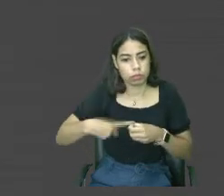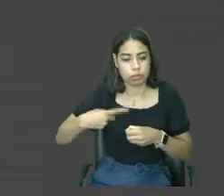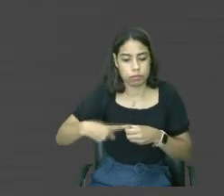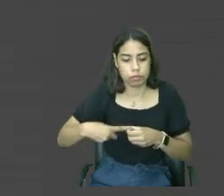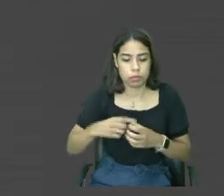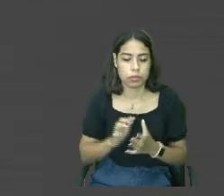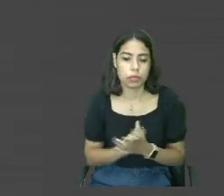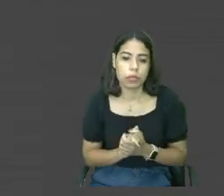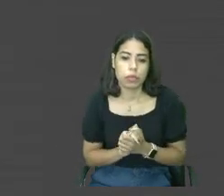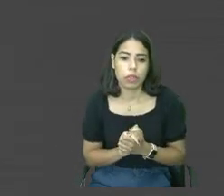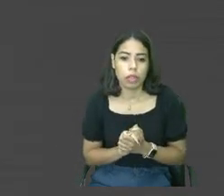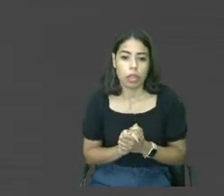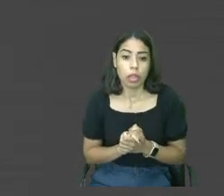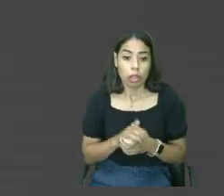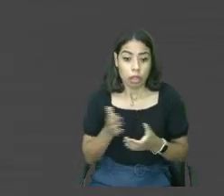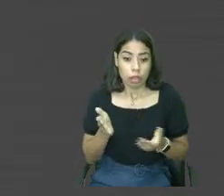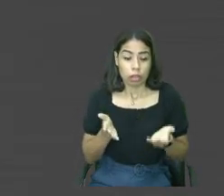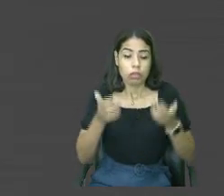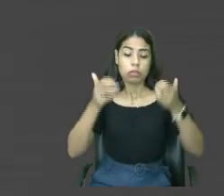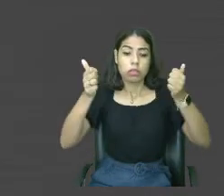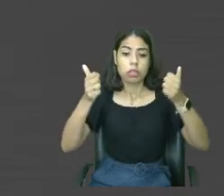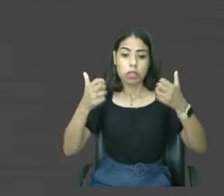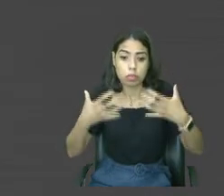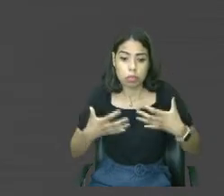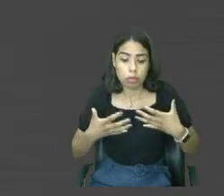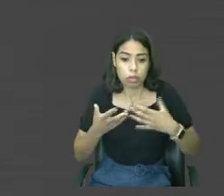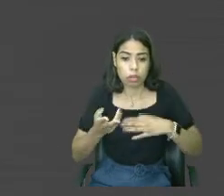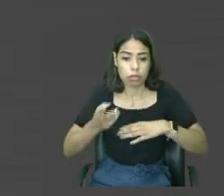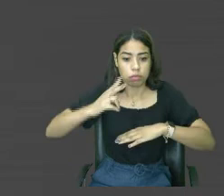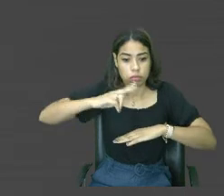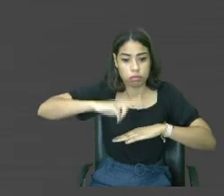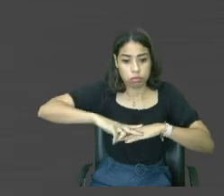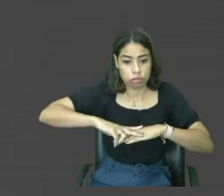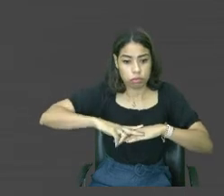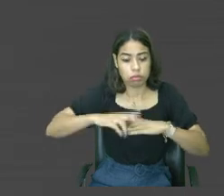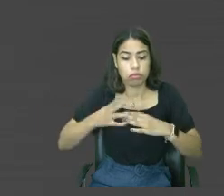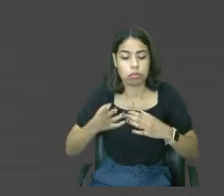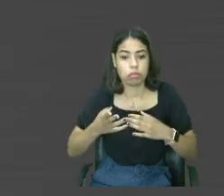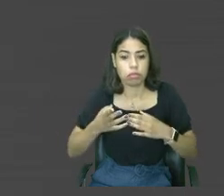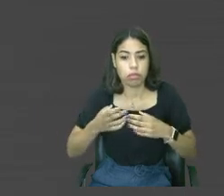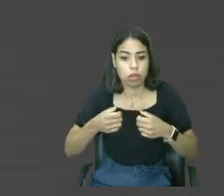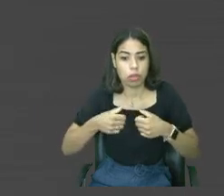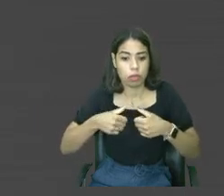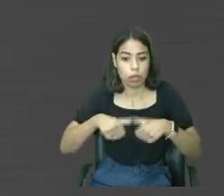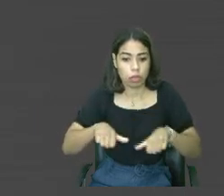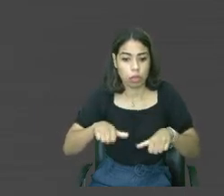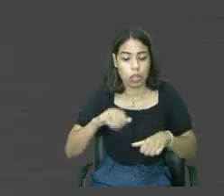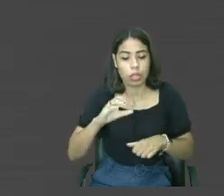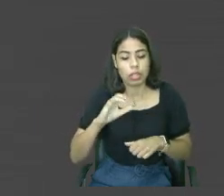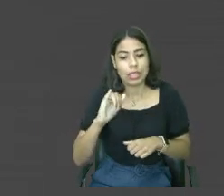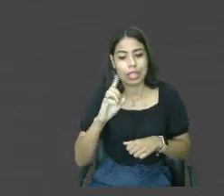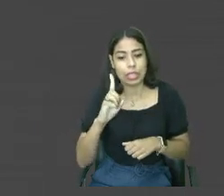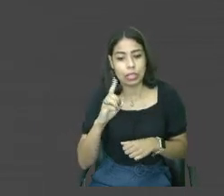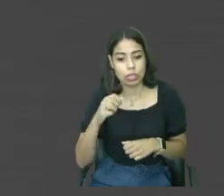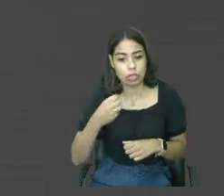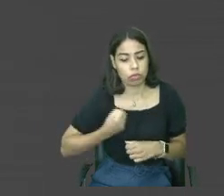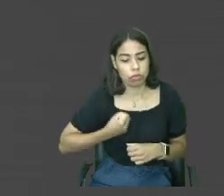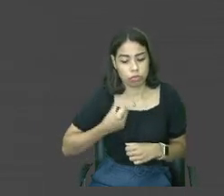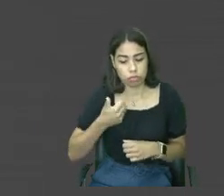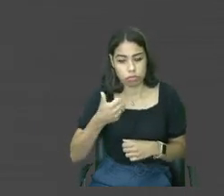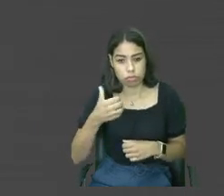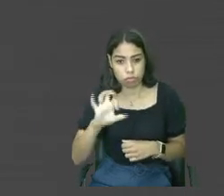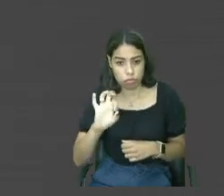E aqui as internações pelas causas, né, do CID-10, né? A gente vê o primeiro